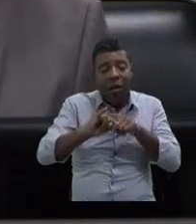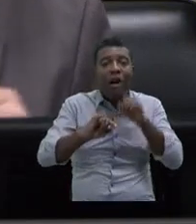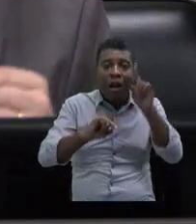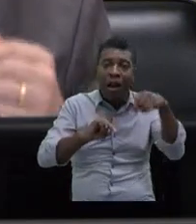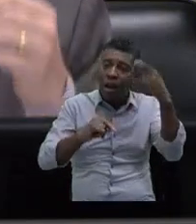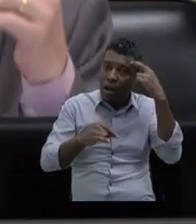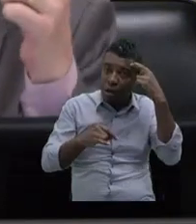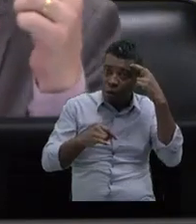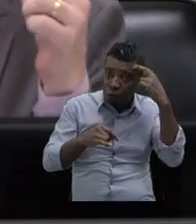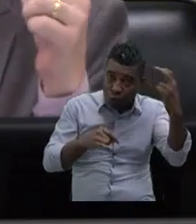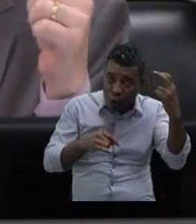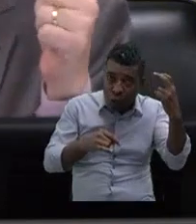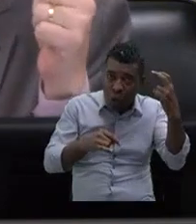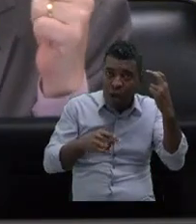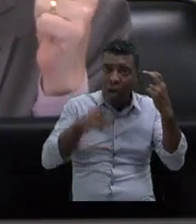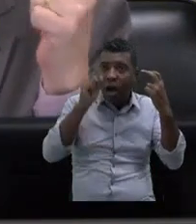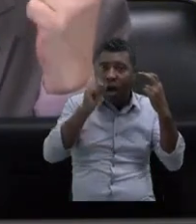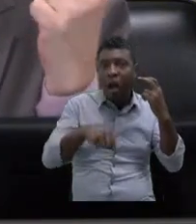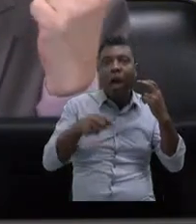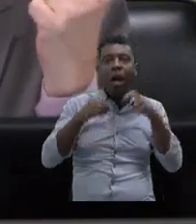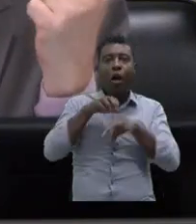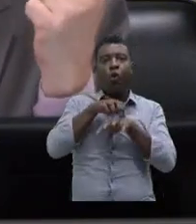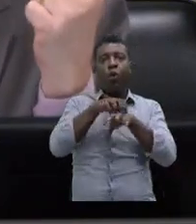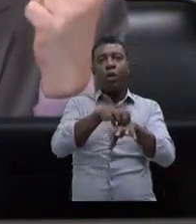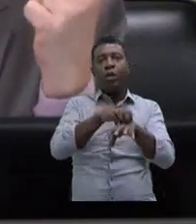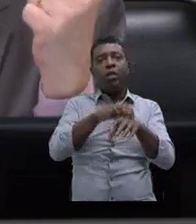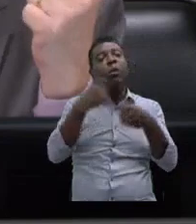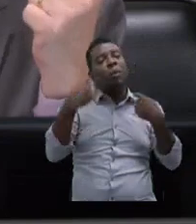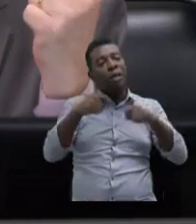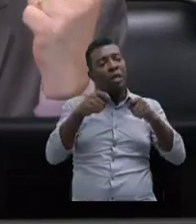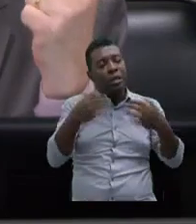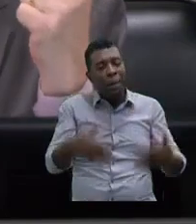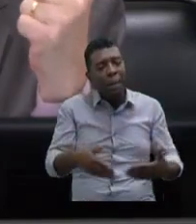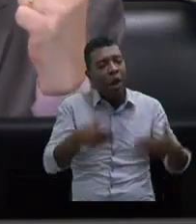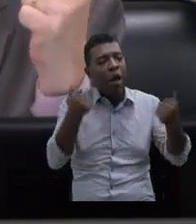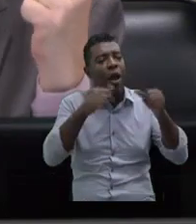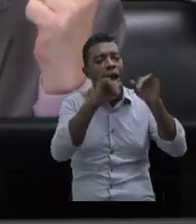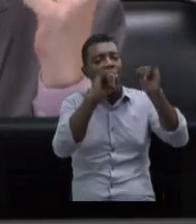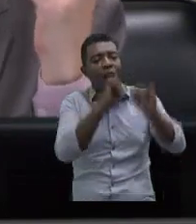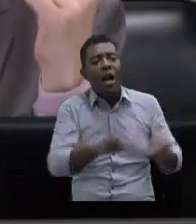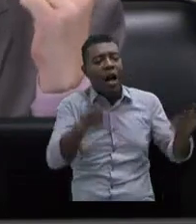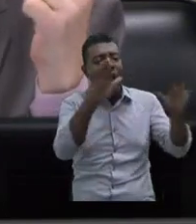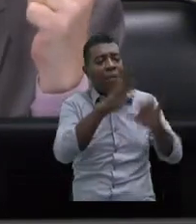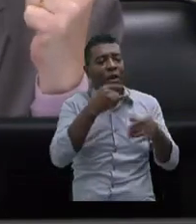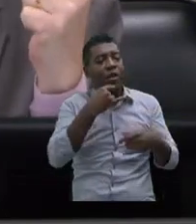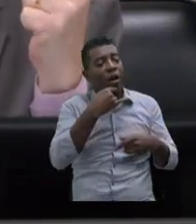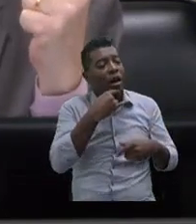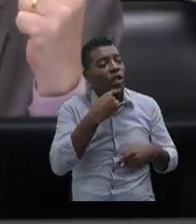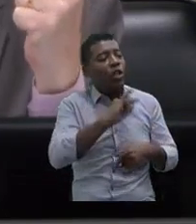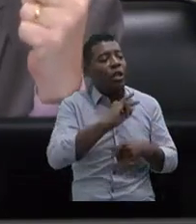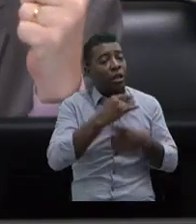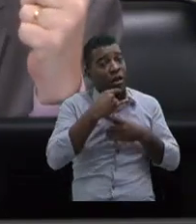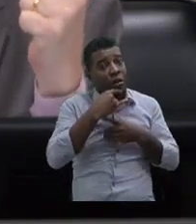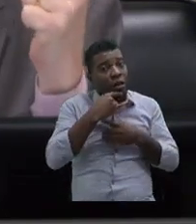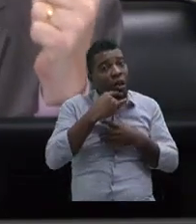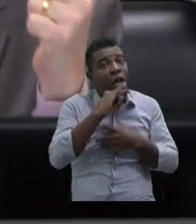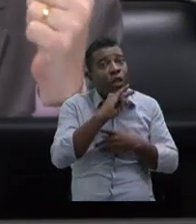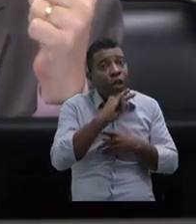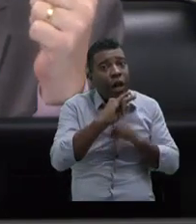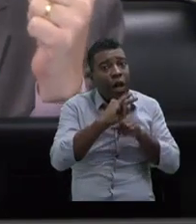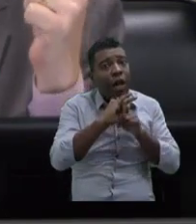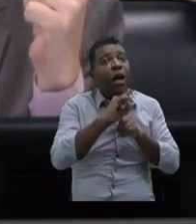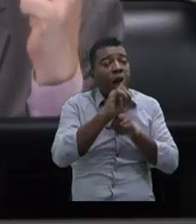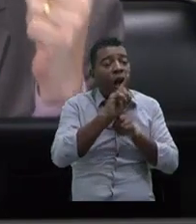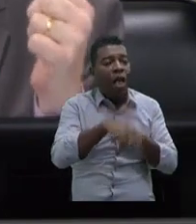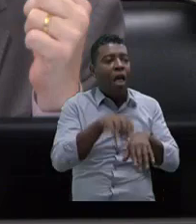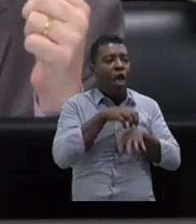nossos alambiques, melhorar na nossa imagem, da nossa cachaça, porque cachaça significa turismo. Toda pessoa